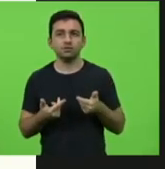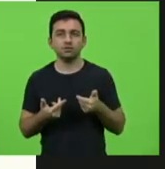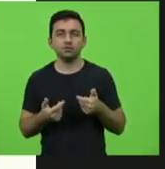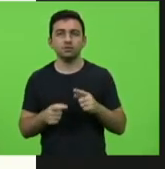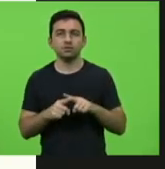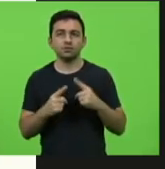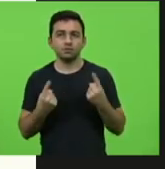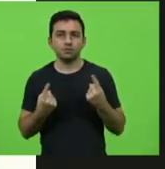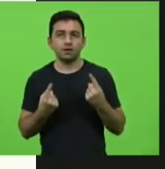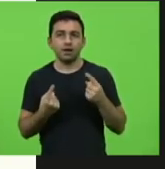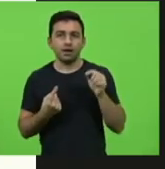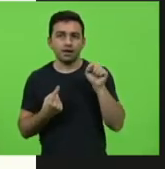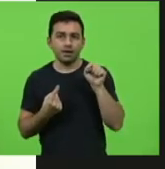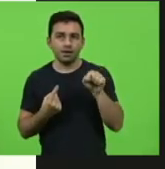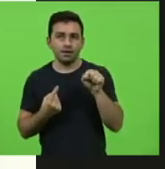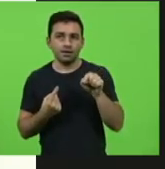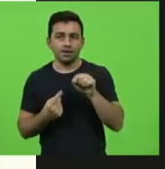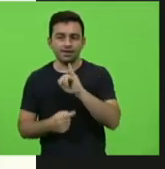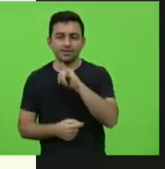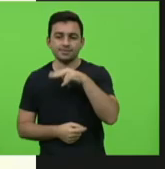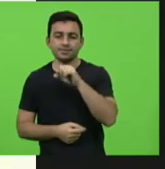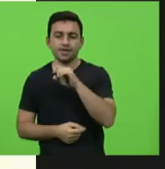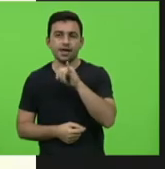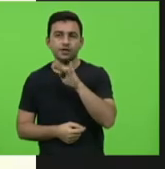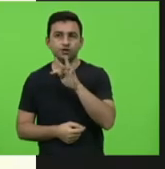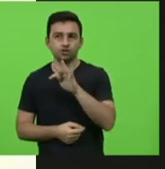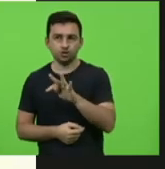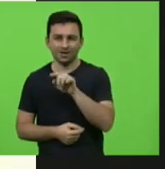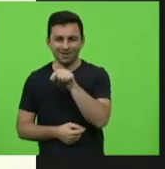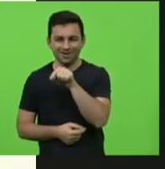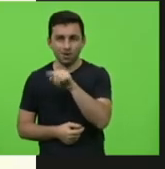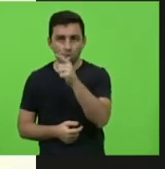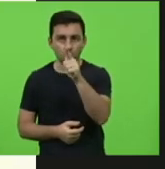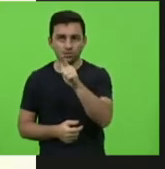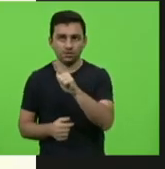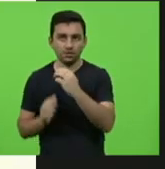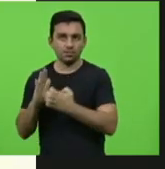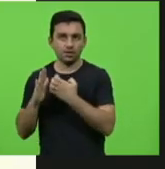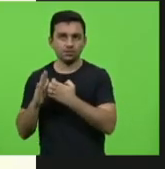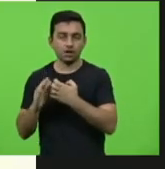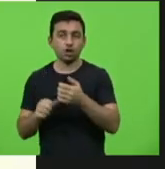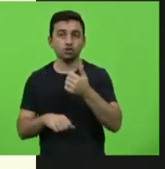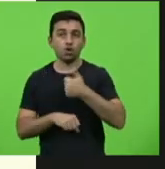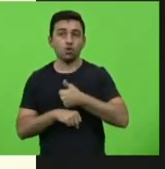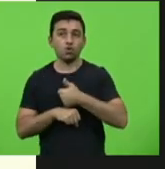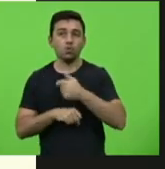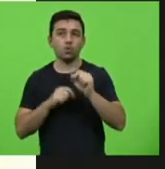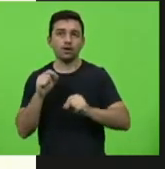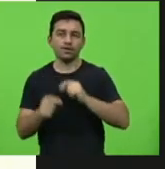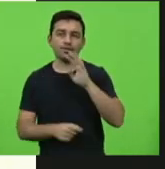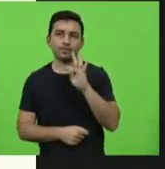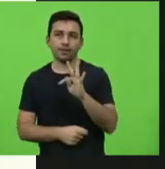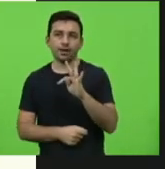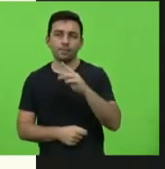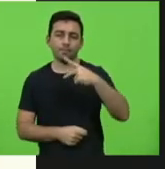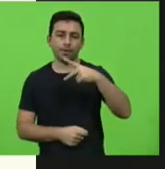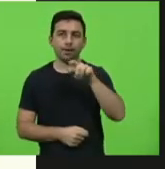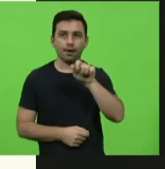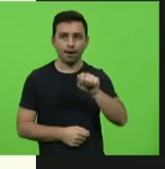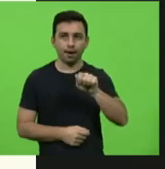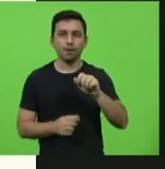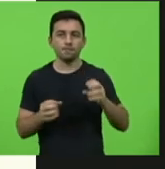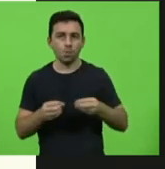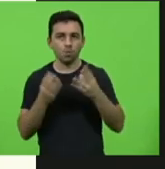a Insight é a empresa que é dona da TPA de